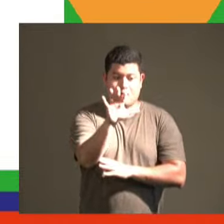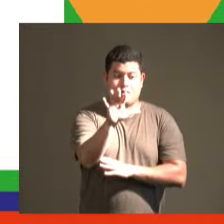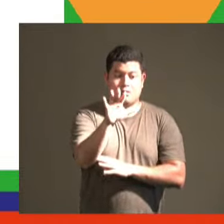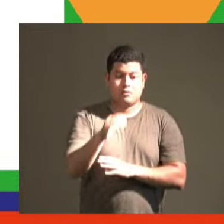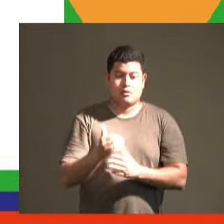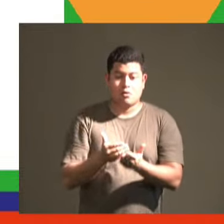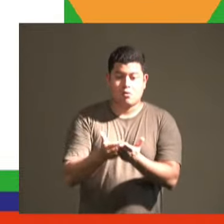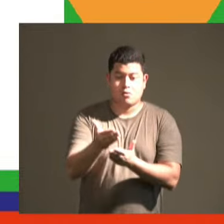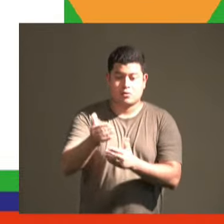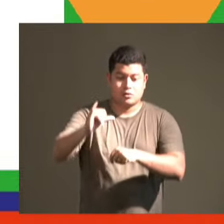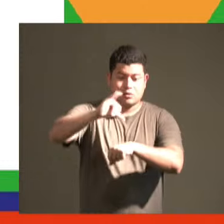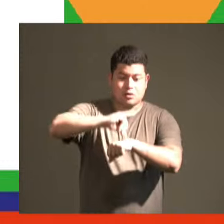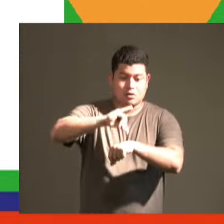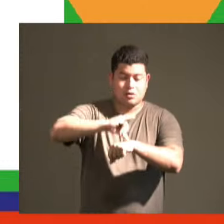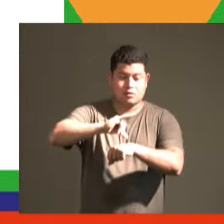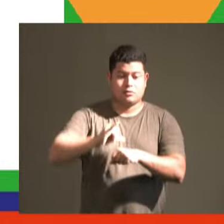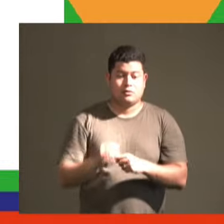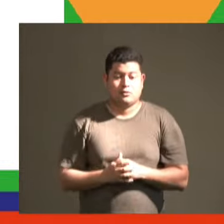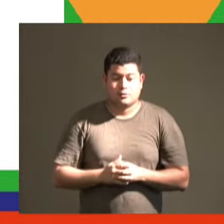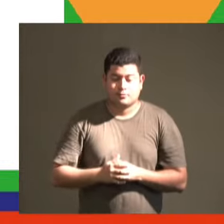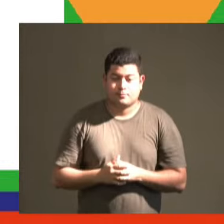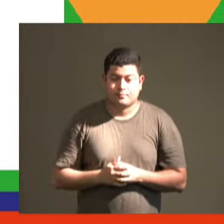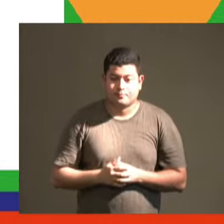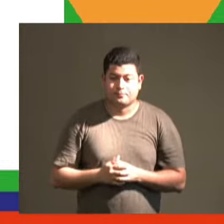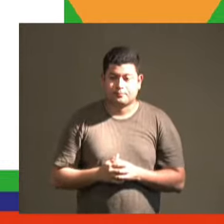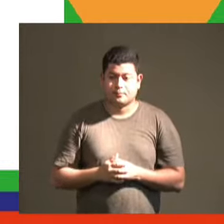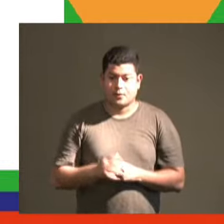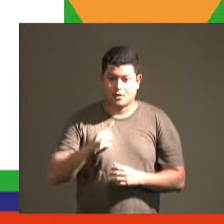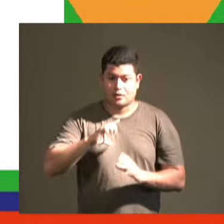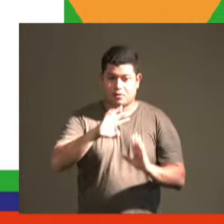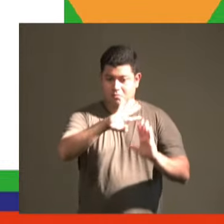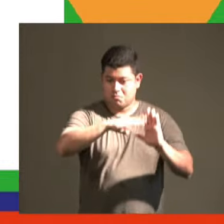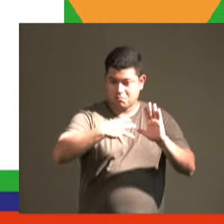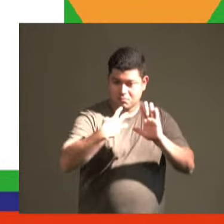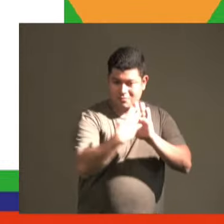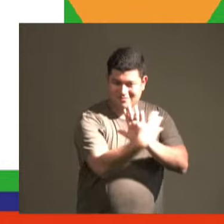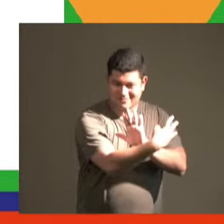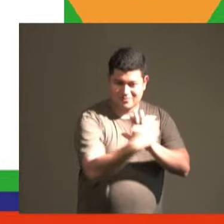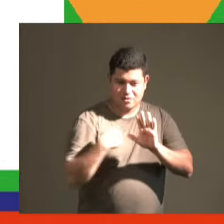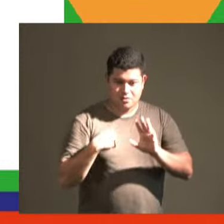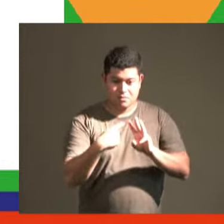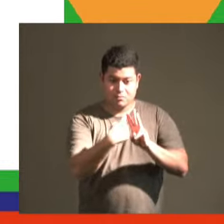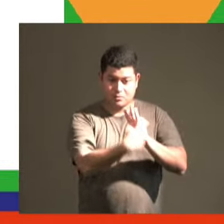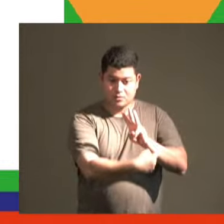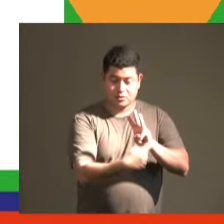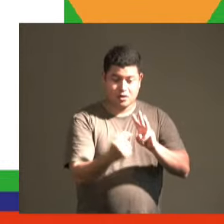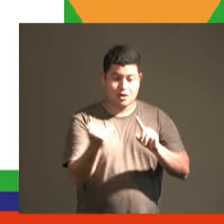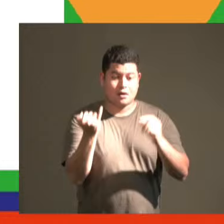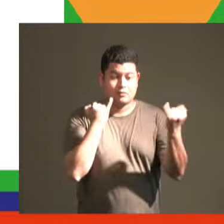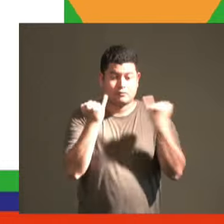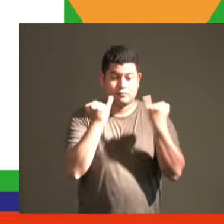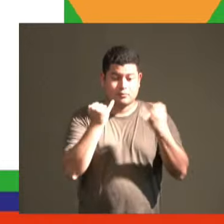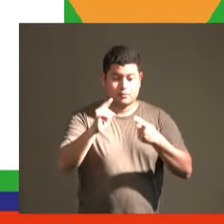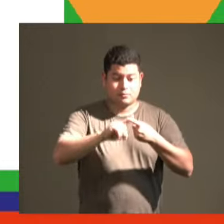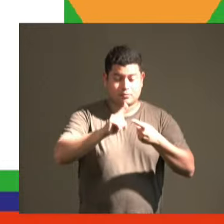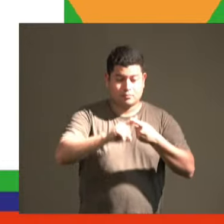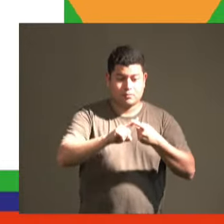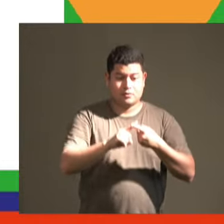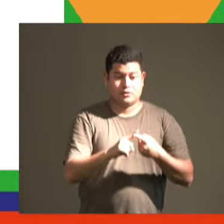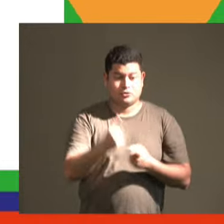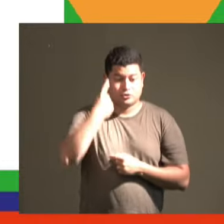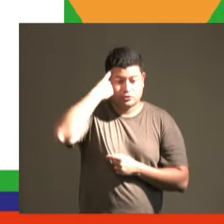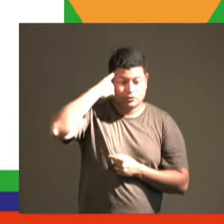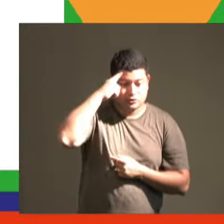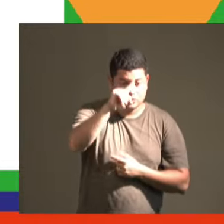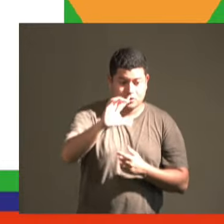seguintes capitais. Agora tem uma tabela onde eu vou mostrar três informações: a data da realização das oficinas,